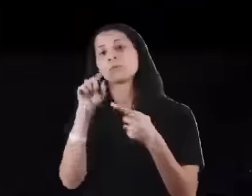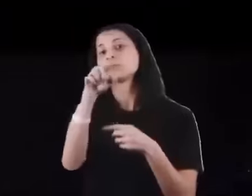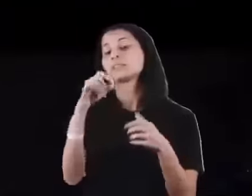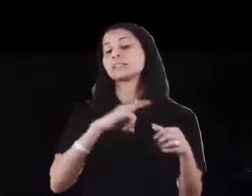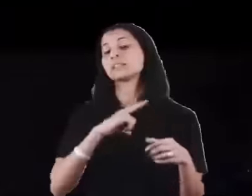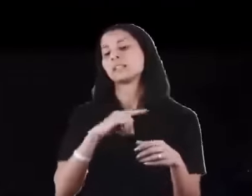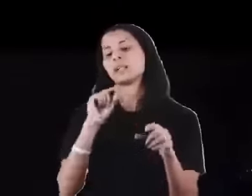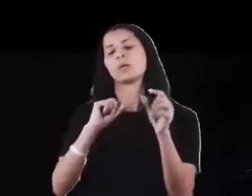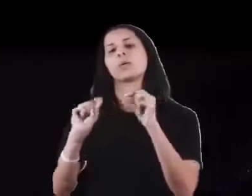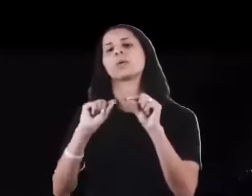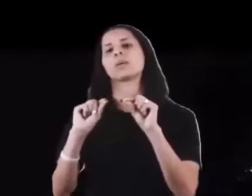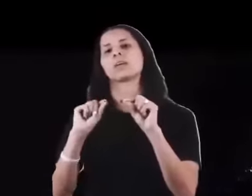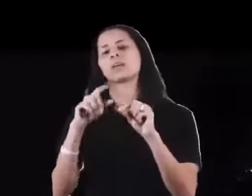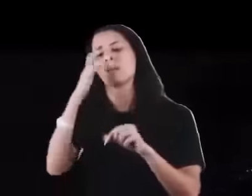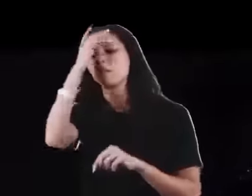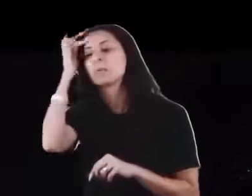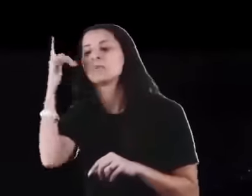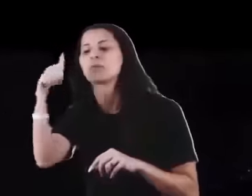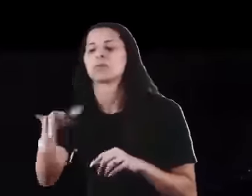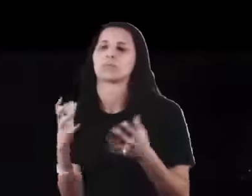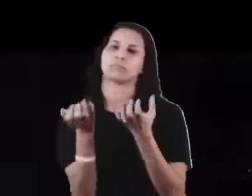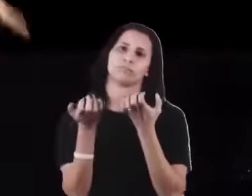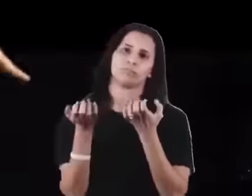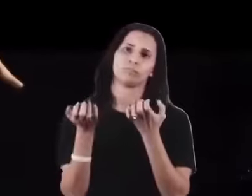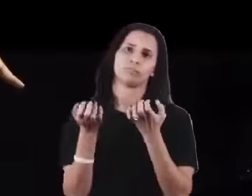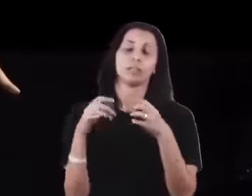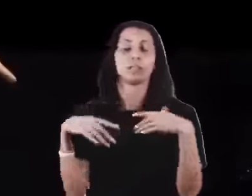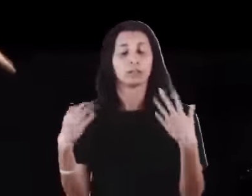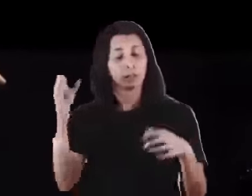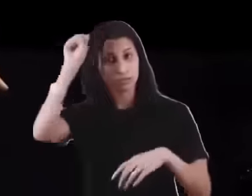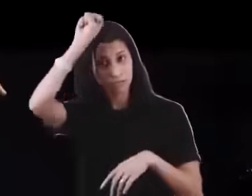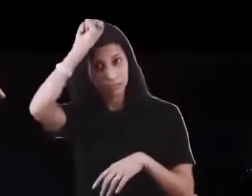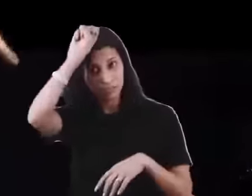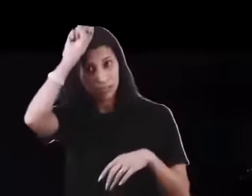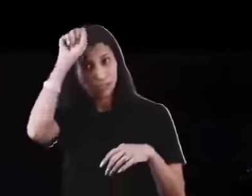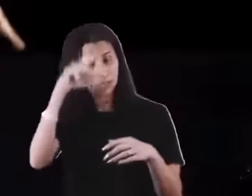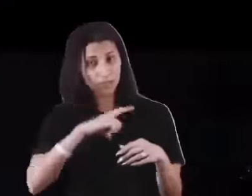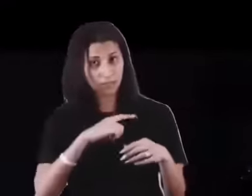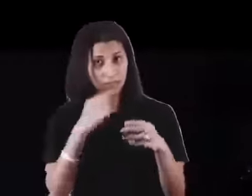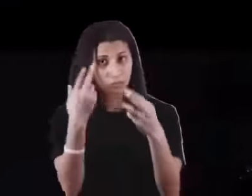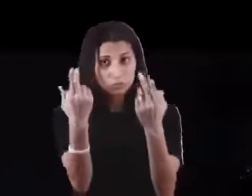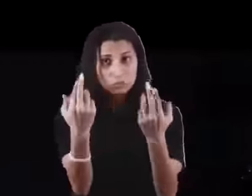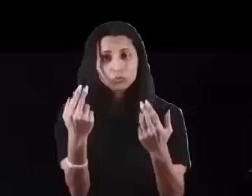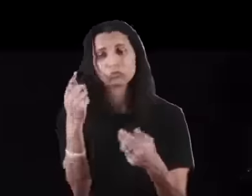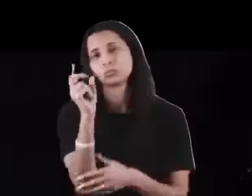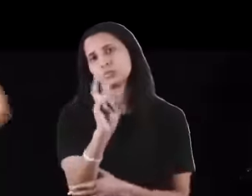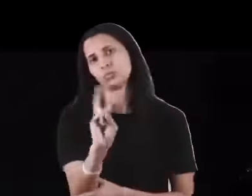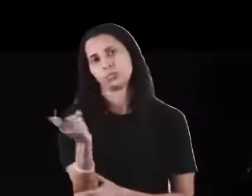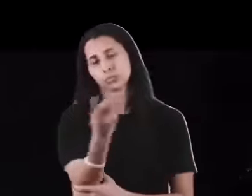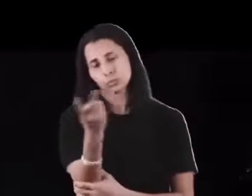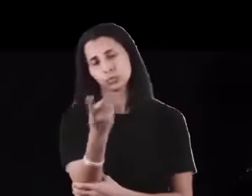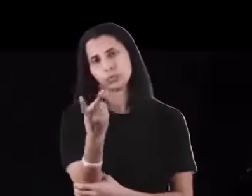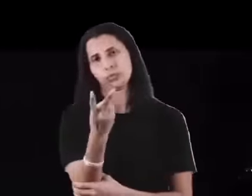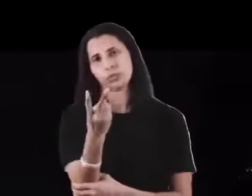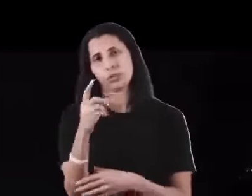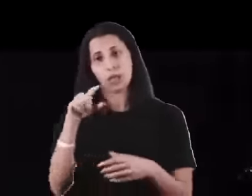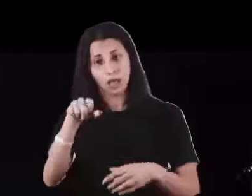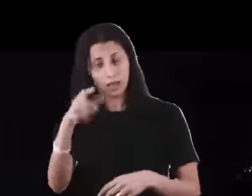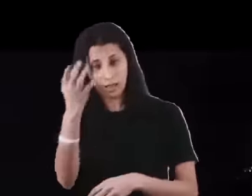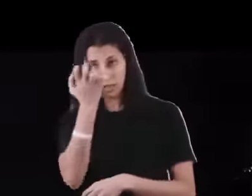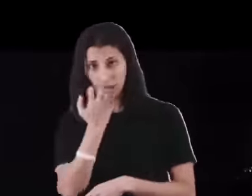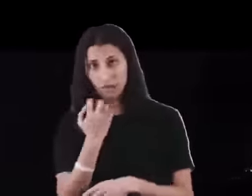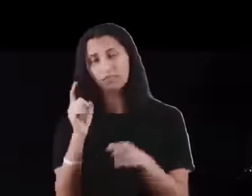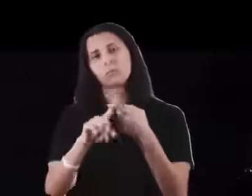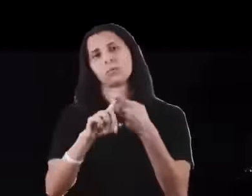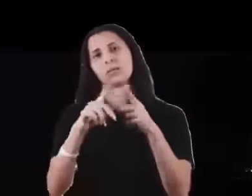o ato os dois ela tinha um modo DH porque a gatinha que ela queria o quê que ela queria um filho e agora o